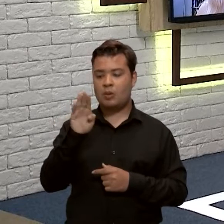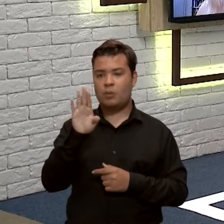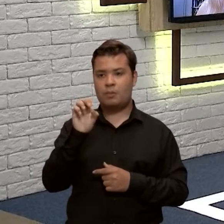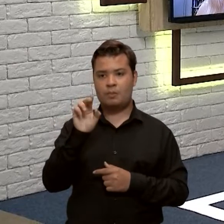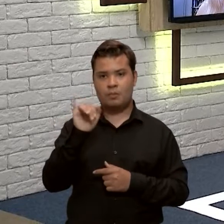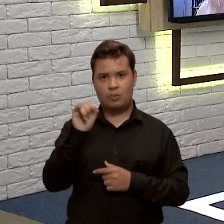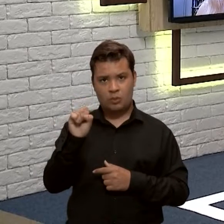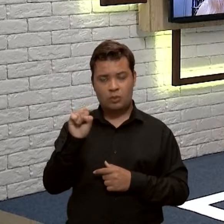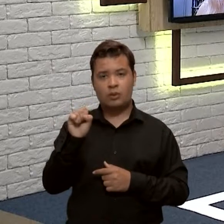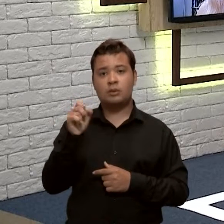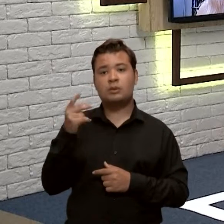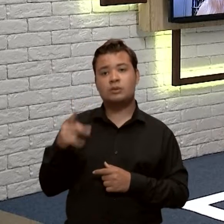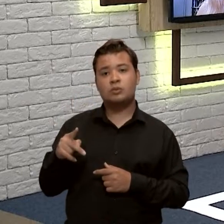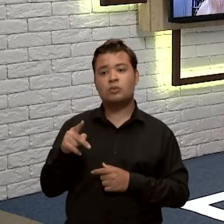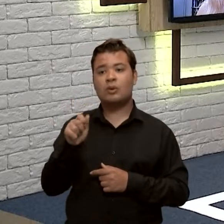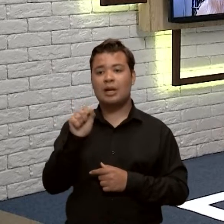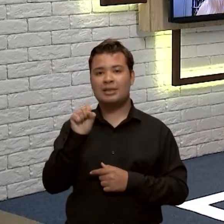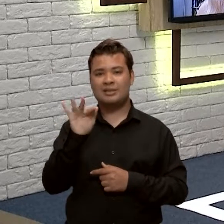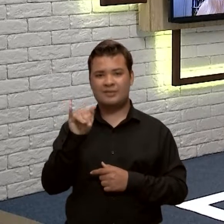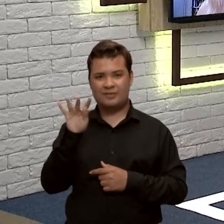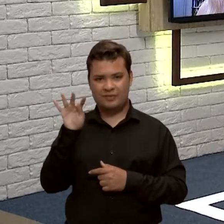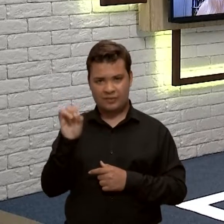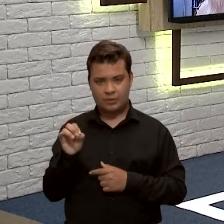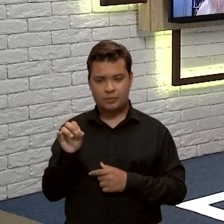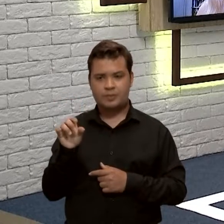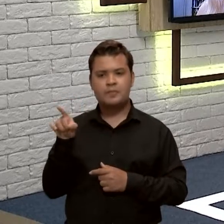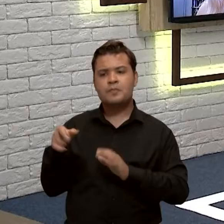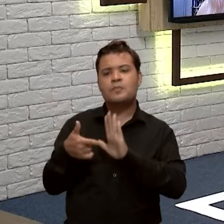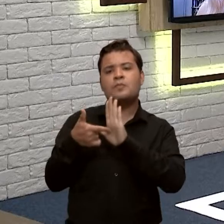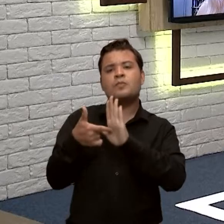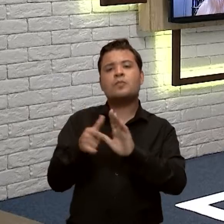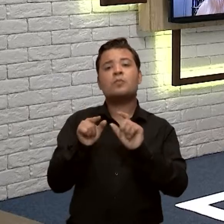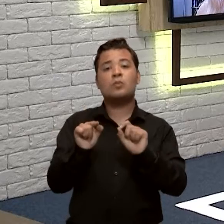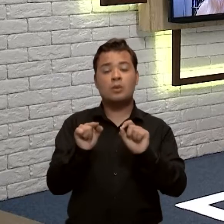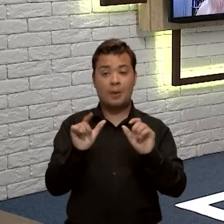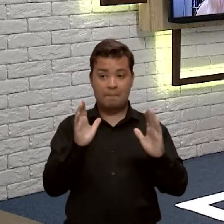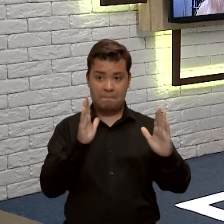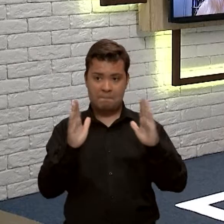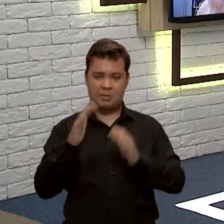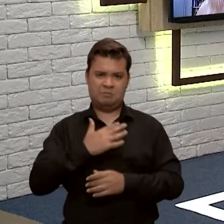mostra claramente como que, na ditadura militar,